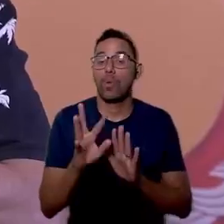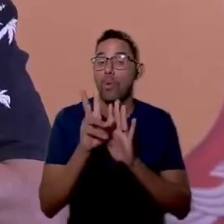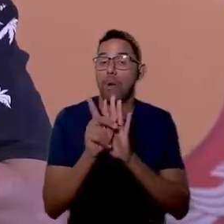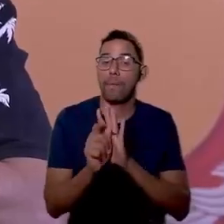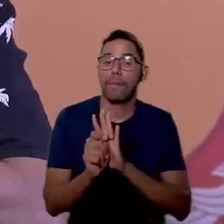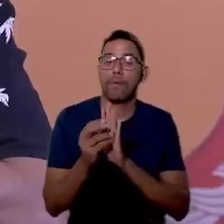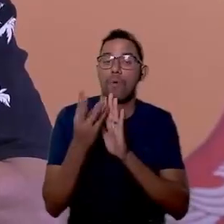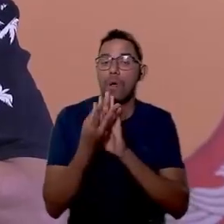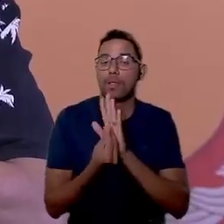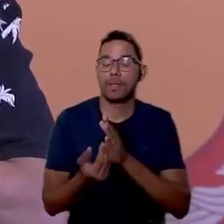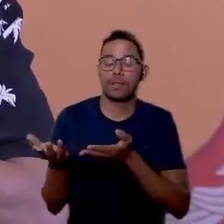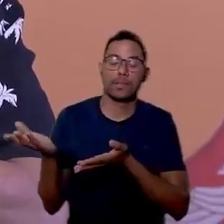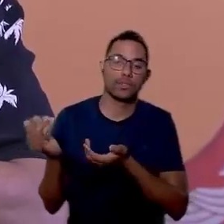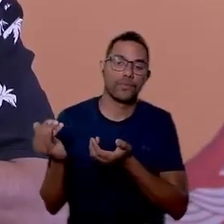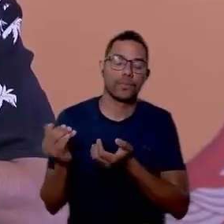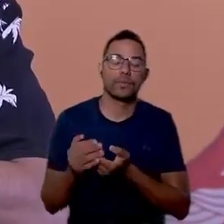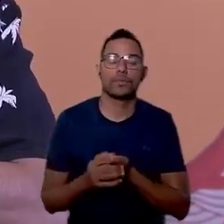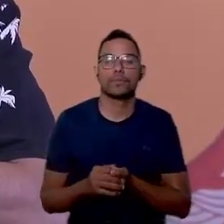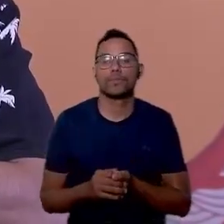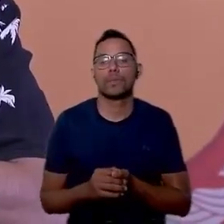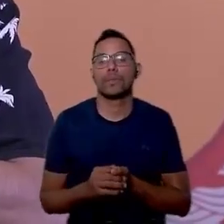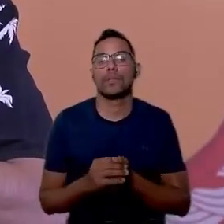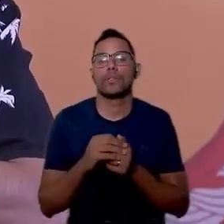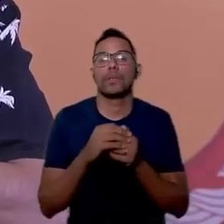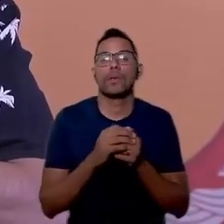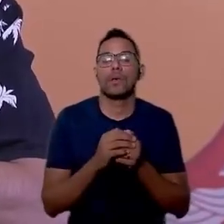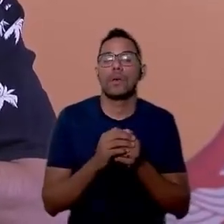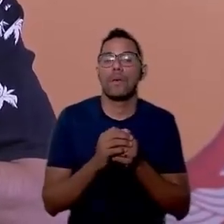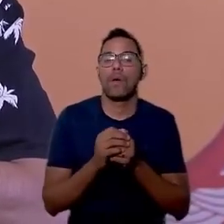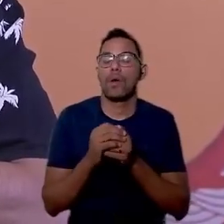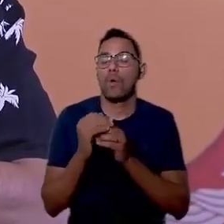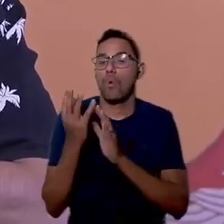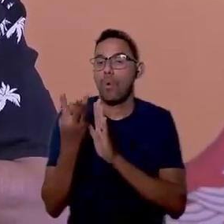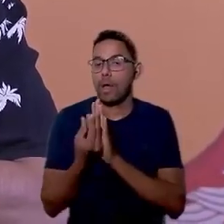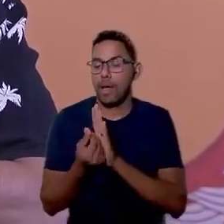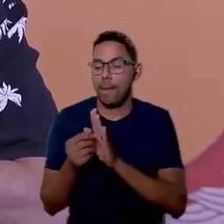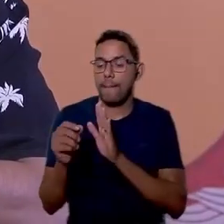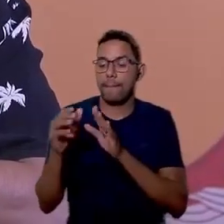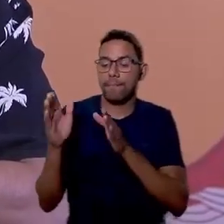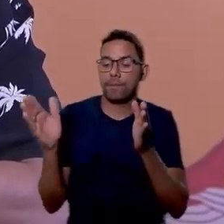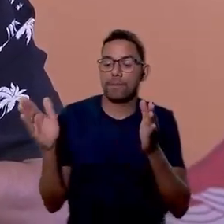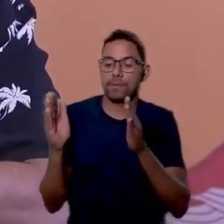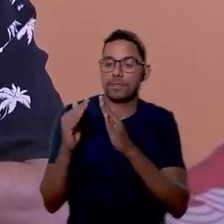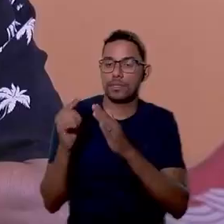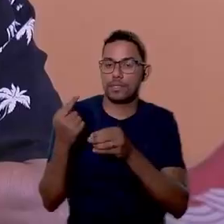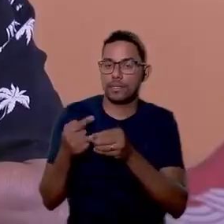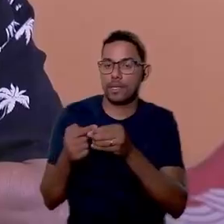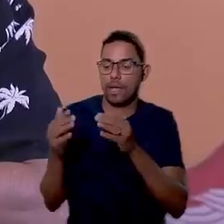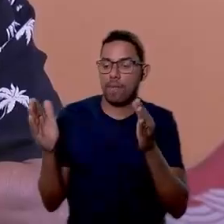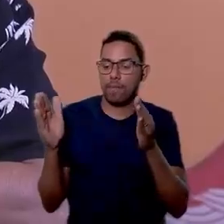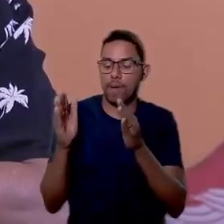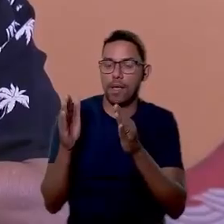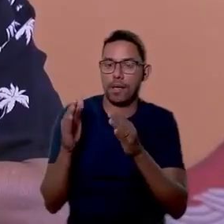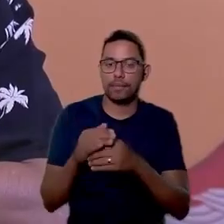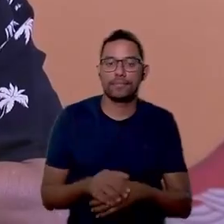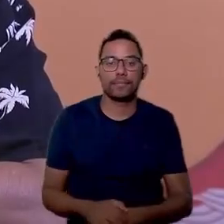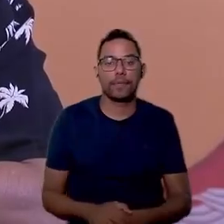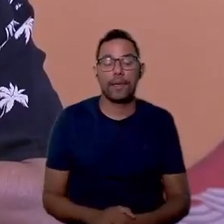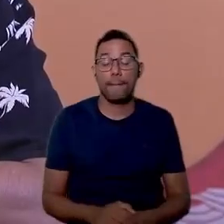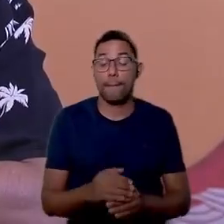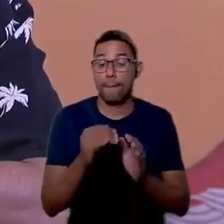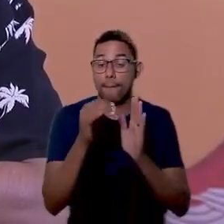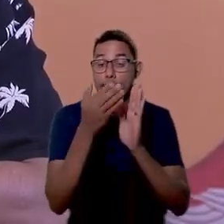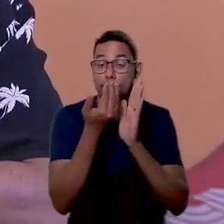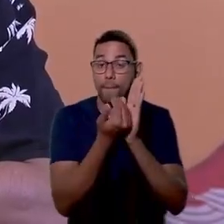Juventude, nós vamos lançar agora o programa Rouanet das pequenas cidades. Vai sair agora em outubro, só para cidades abaixo de 100 mil